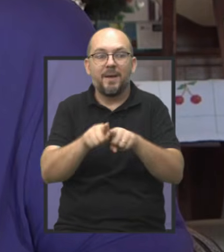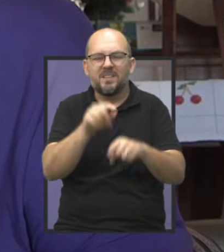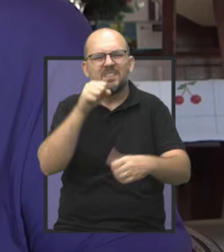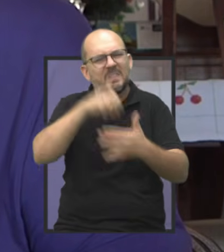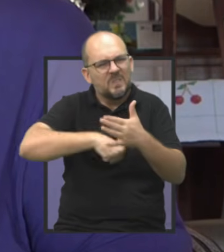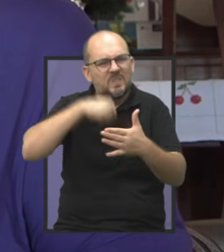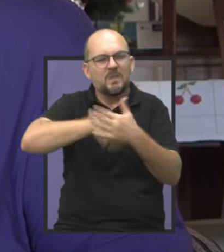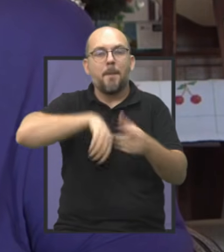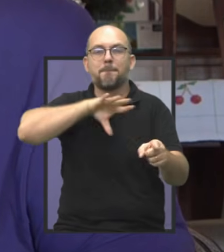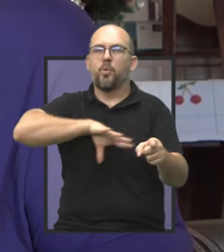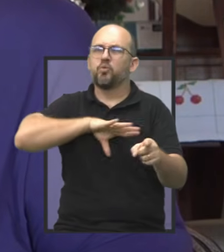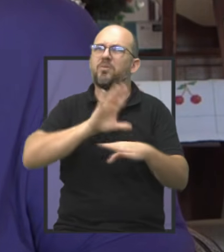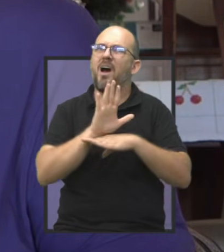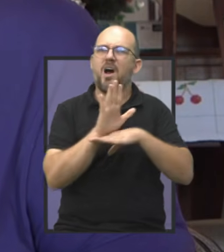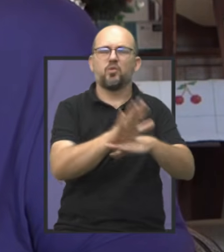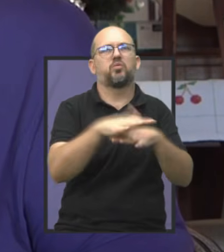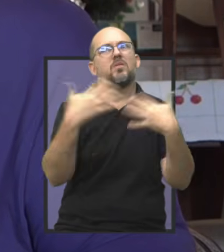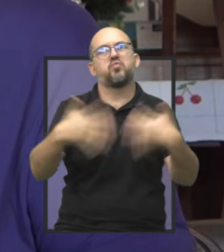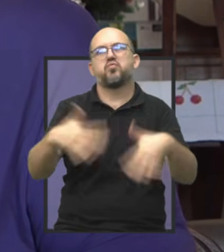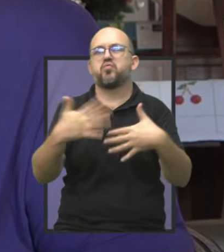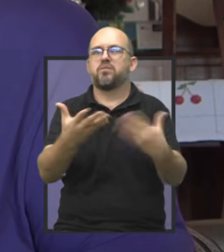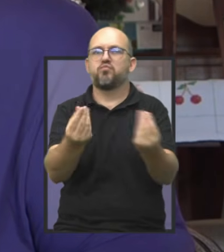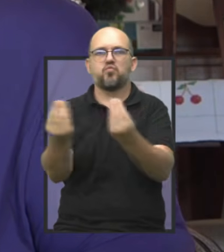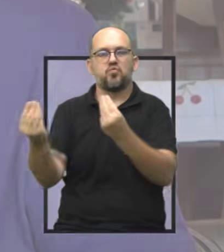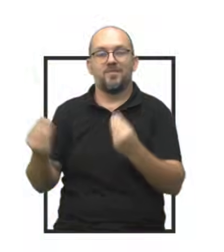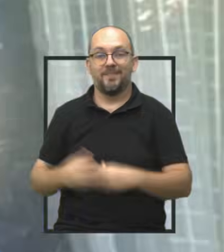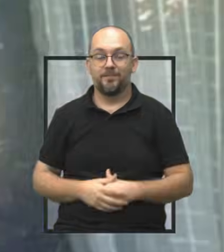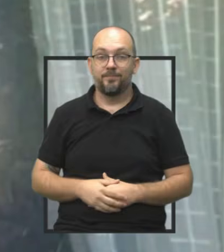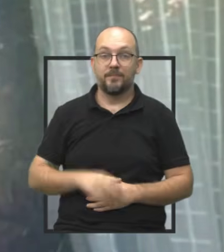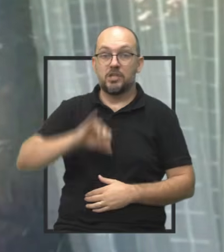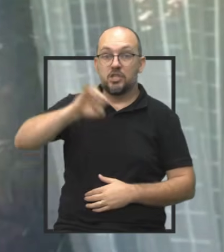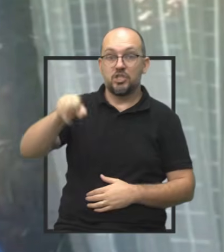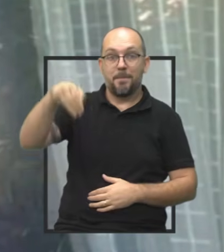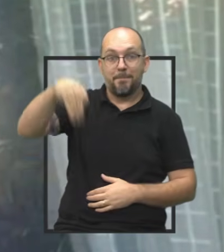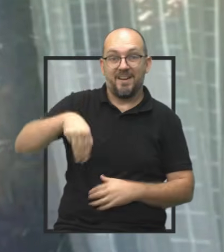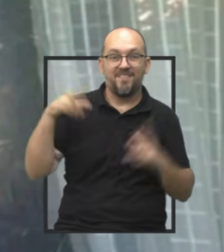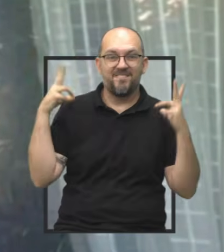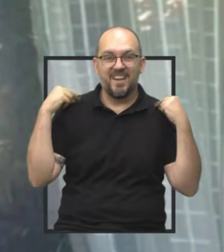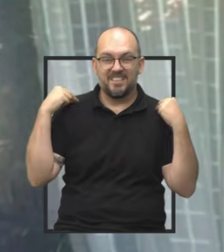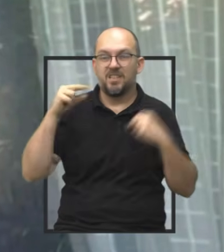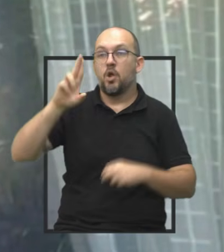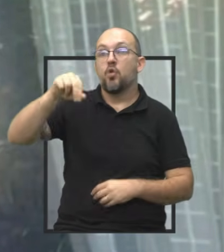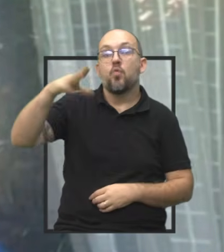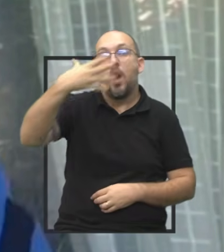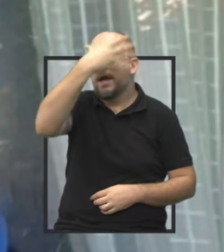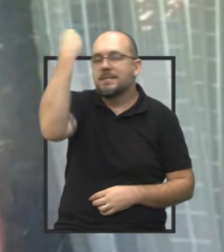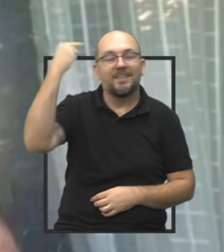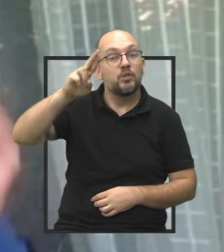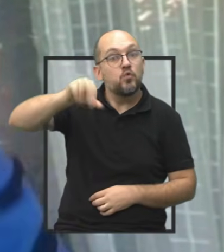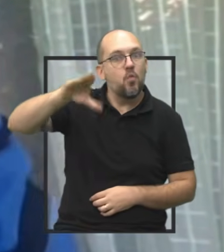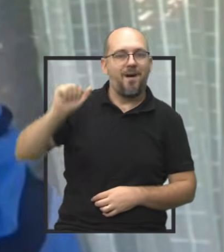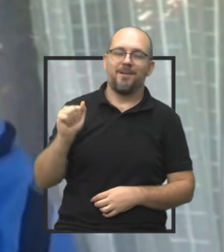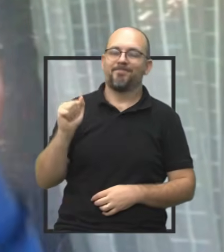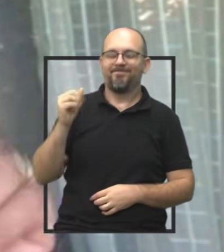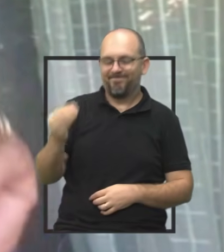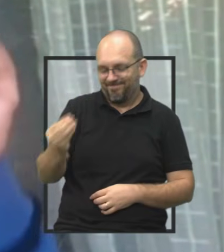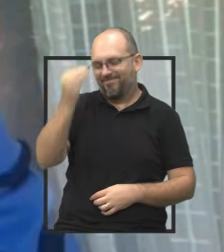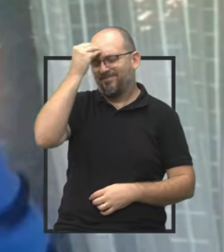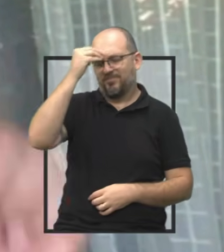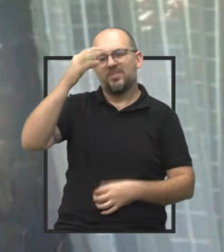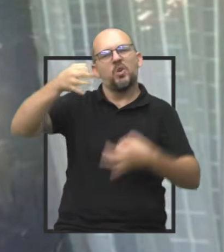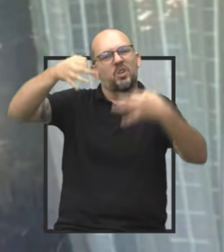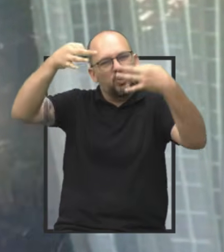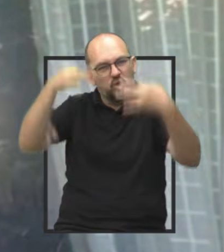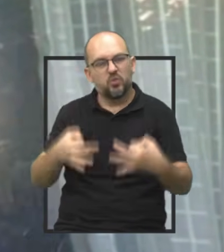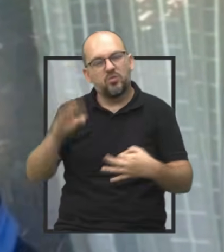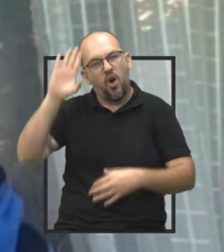pelo distrito, porque ele ajudava muita gente. Zé Maria jamais será esquecido. É digna e justa